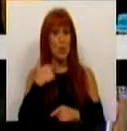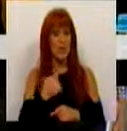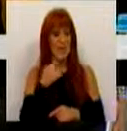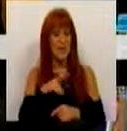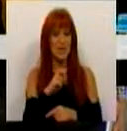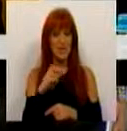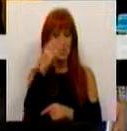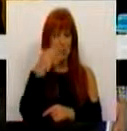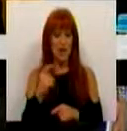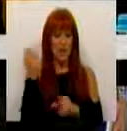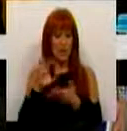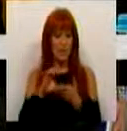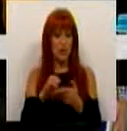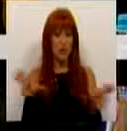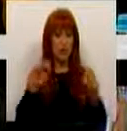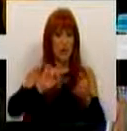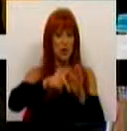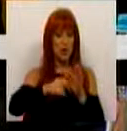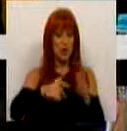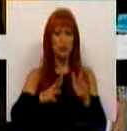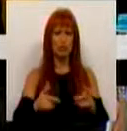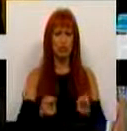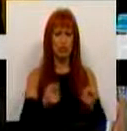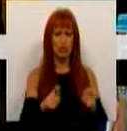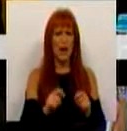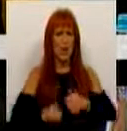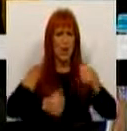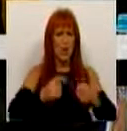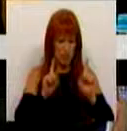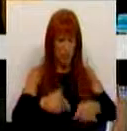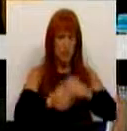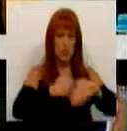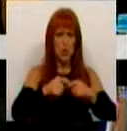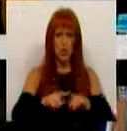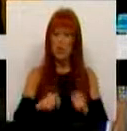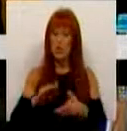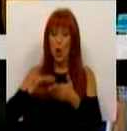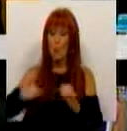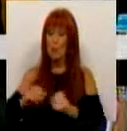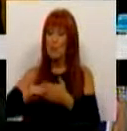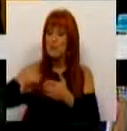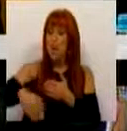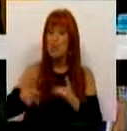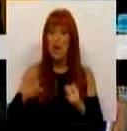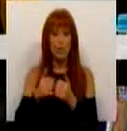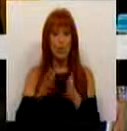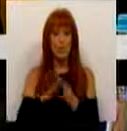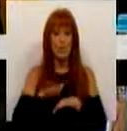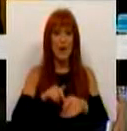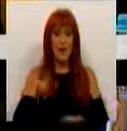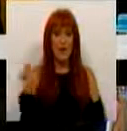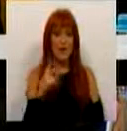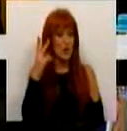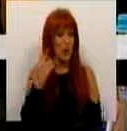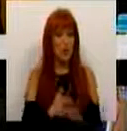que 30% das verbas destinadas a novos projetos já se encontram com concursos lançados ou protocolos assinados. Tudo feito apenas em